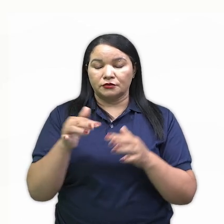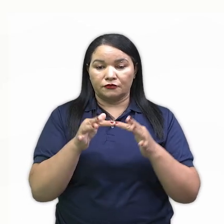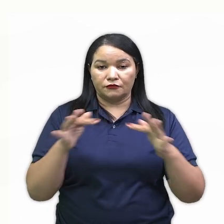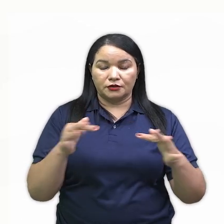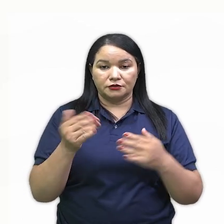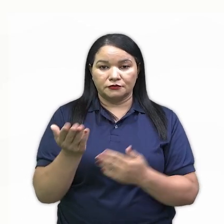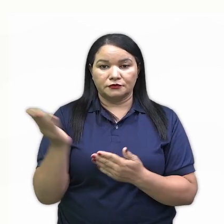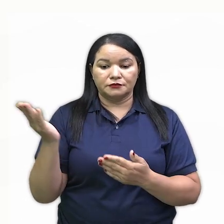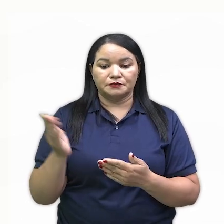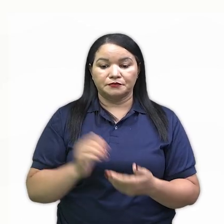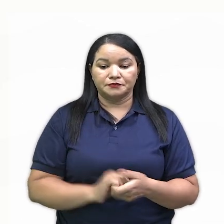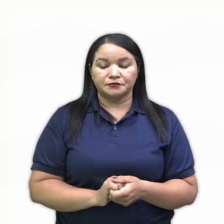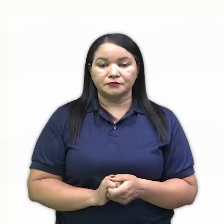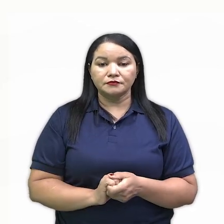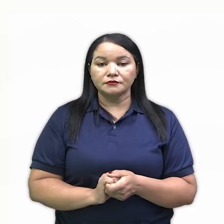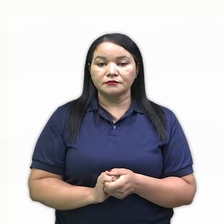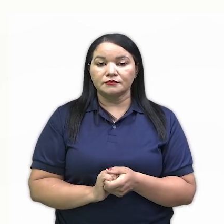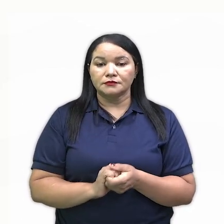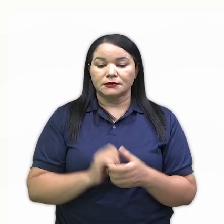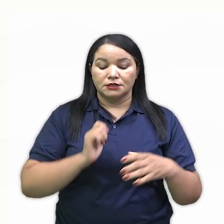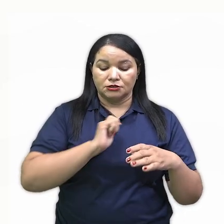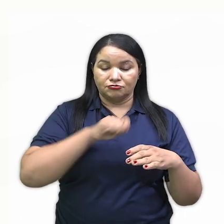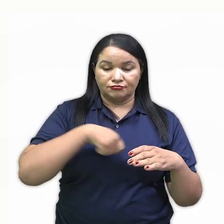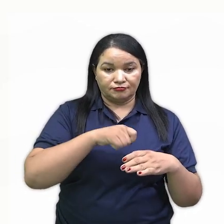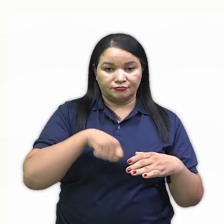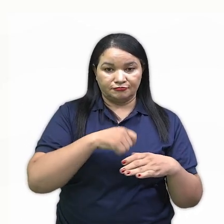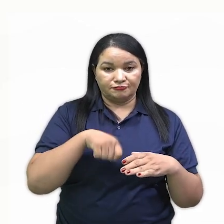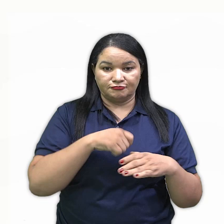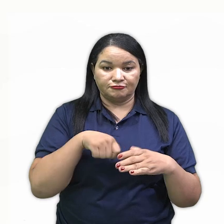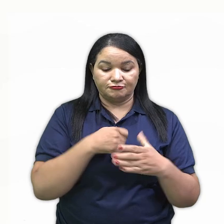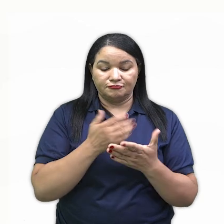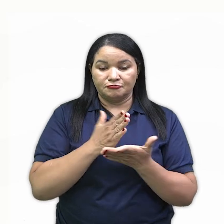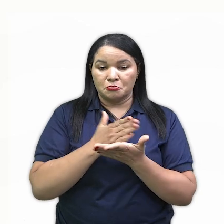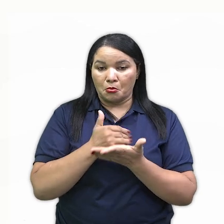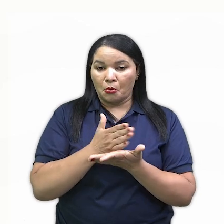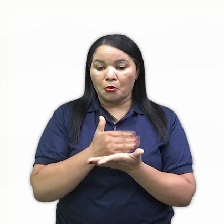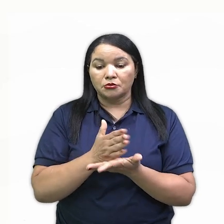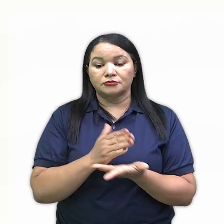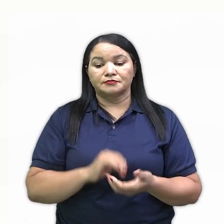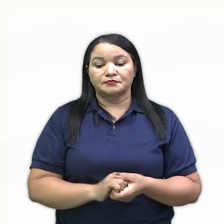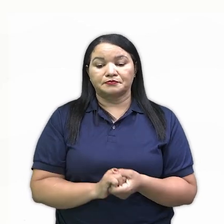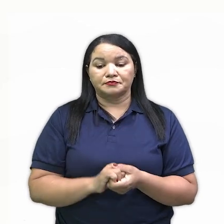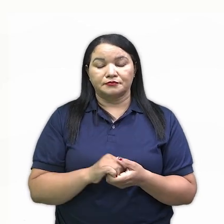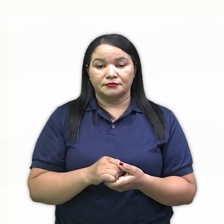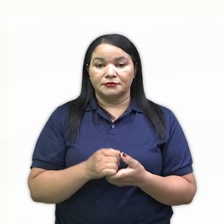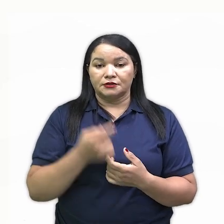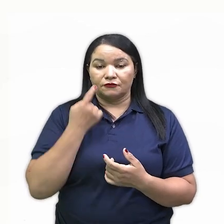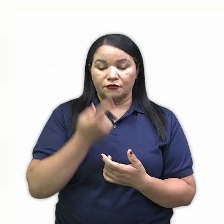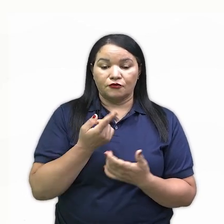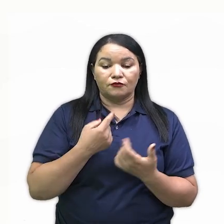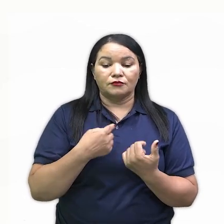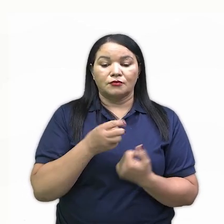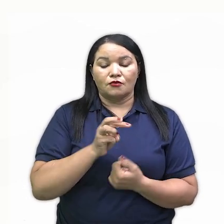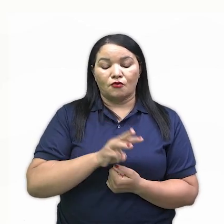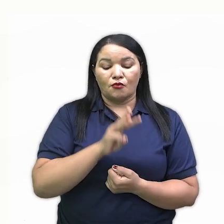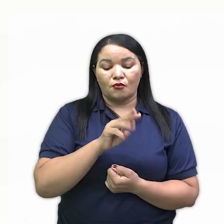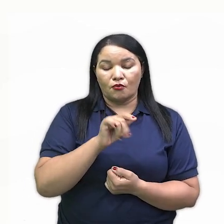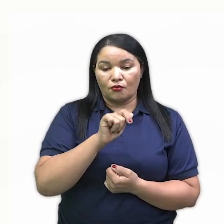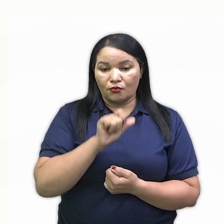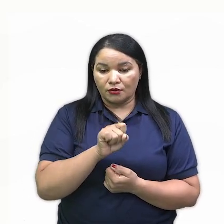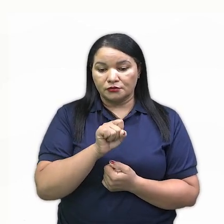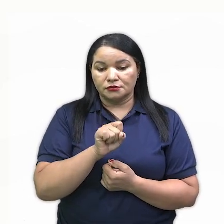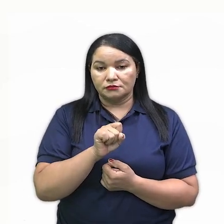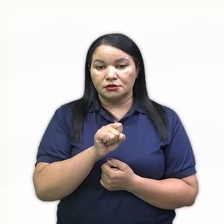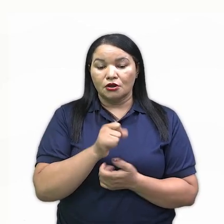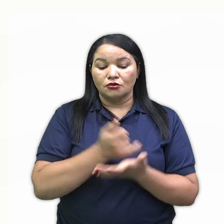Was she cooking cake? Ela estava fazendo bolo. Olha só, was aqui na frente. Vou colocar um exemplo